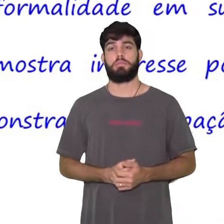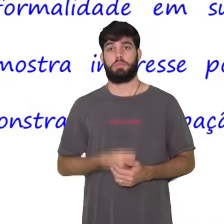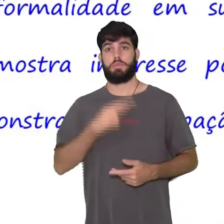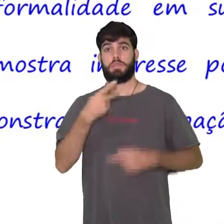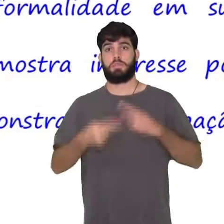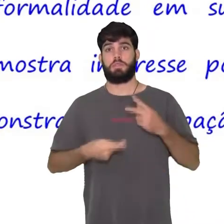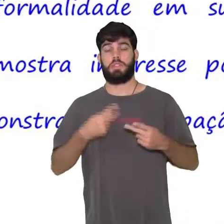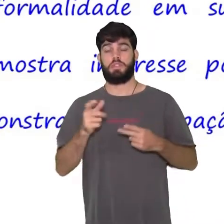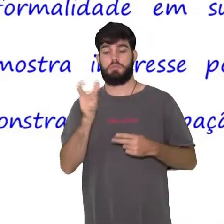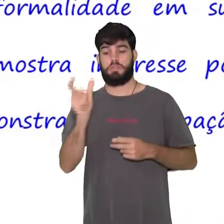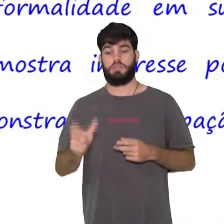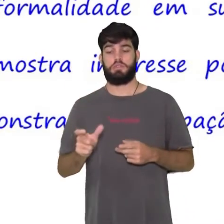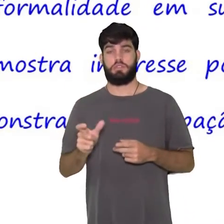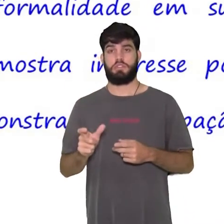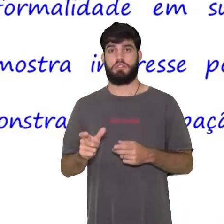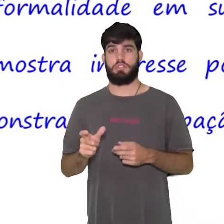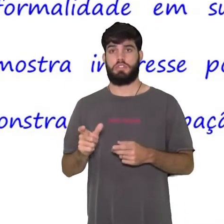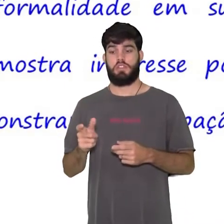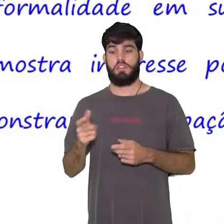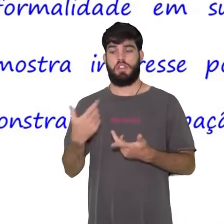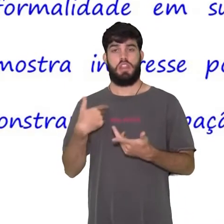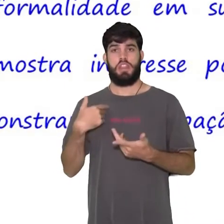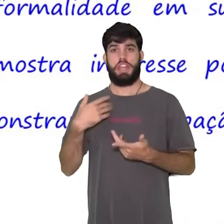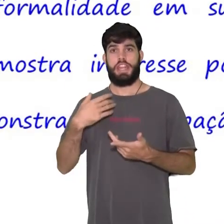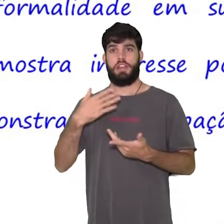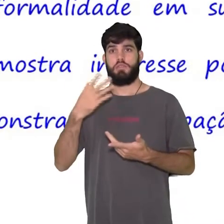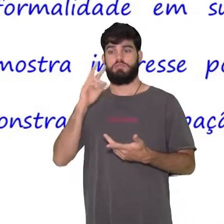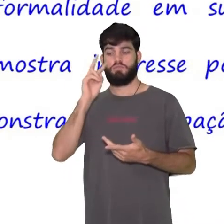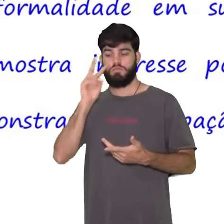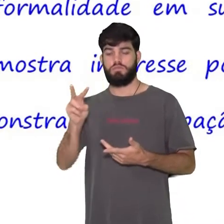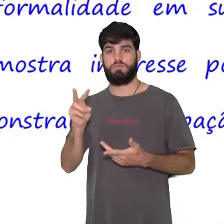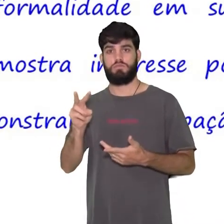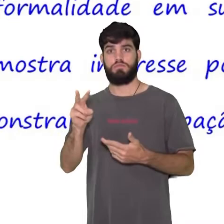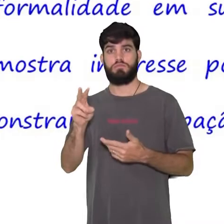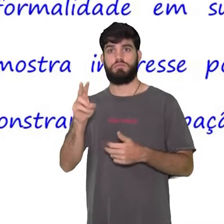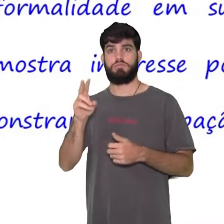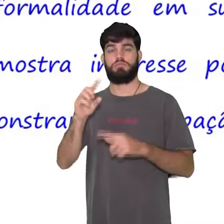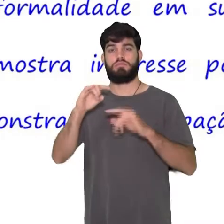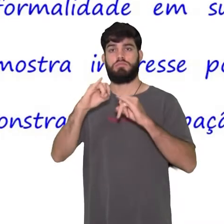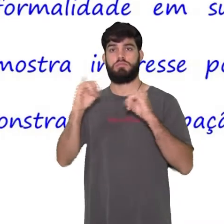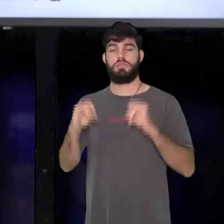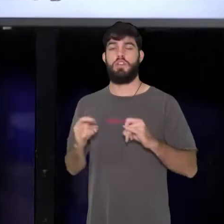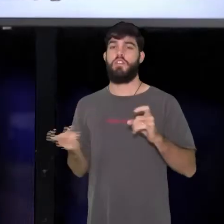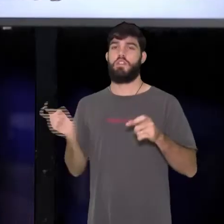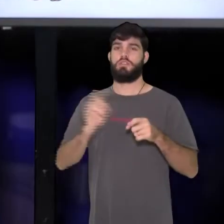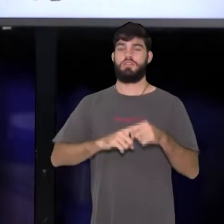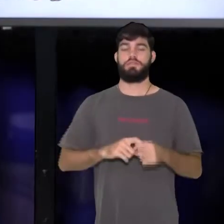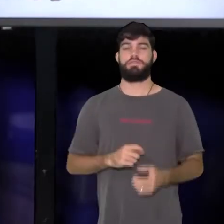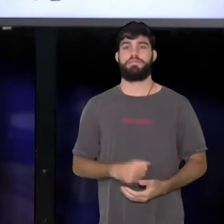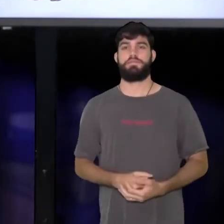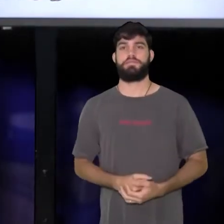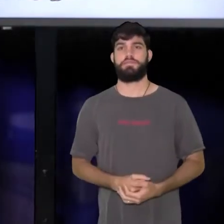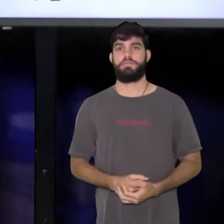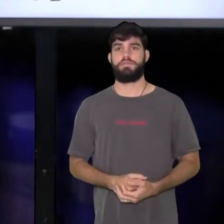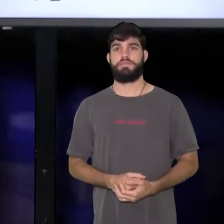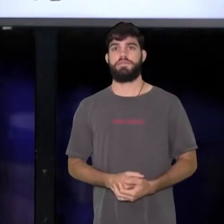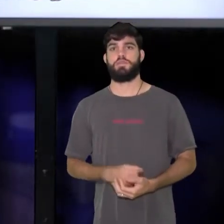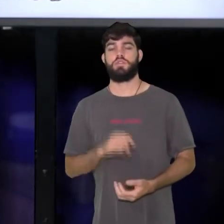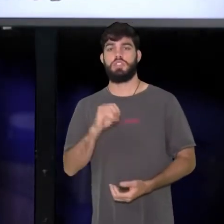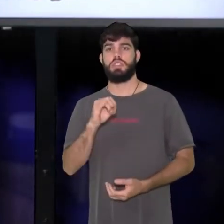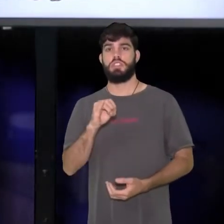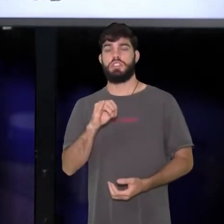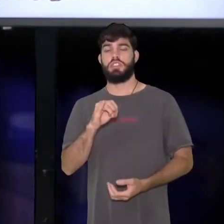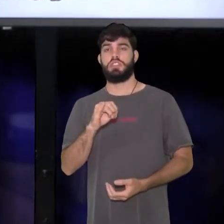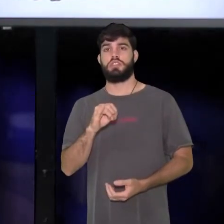imagem, ausente da imagem, mostra interesse por mudanças. Volta lá. Se alguém que